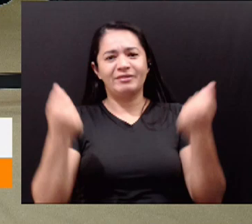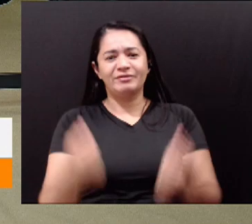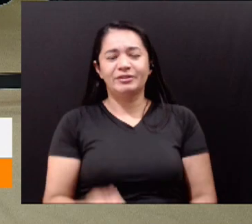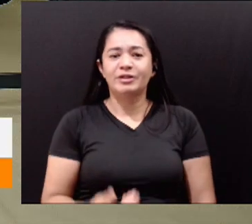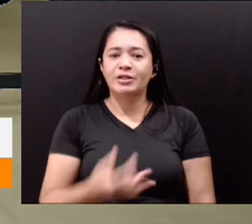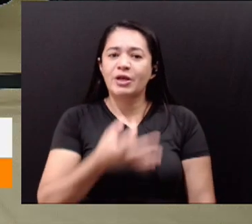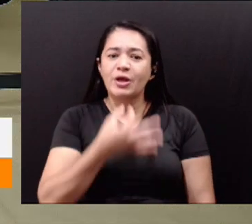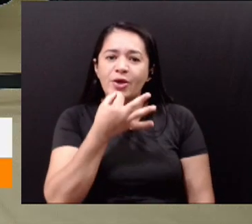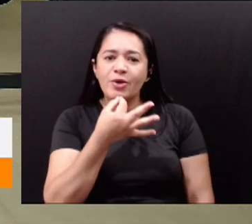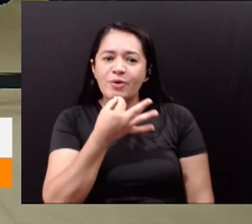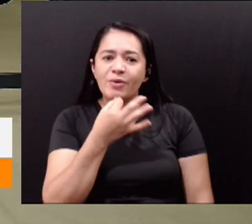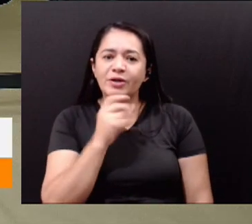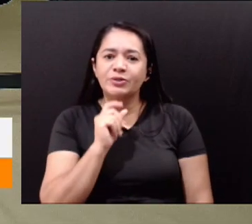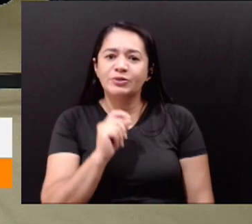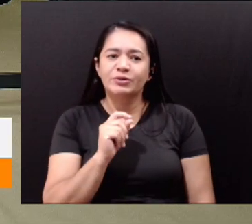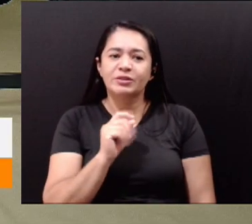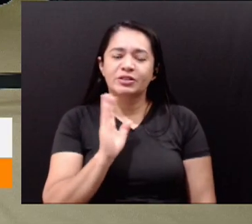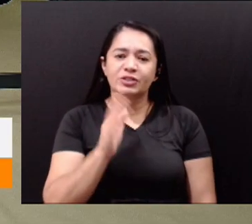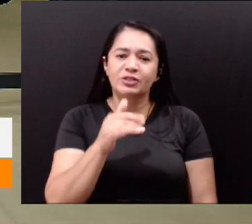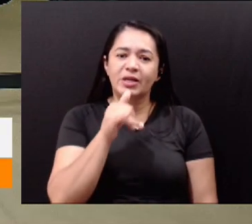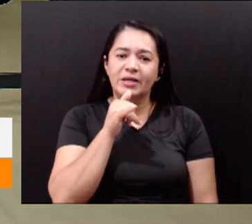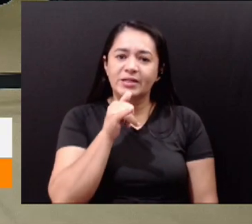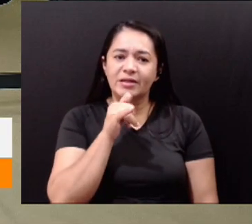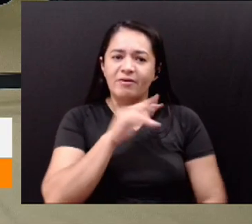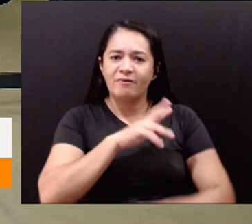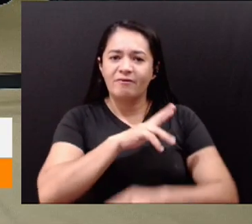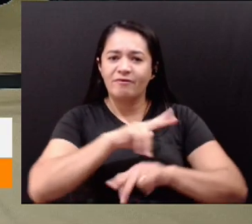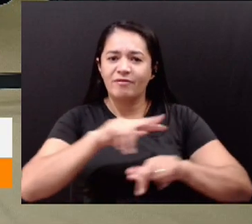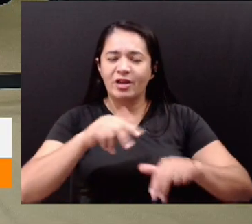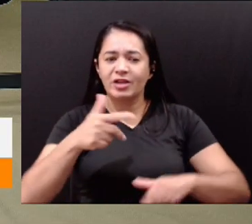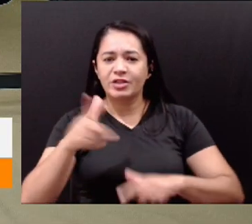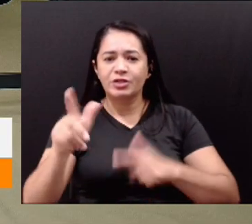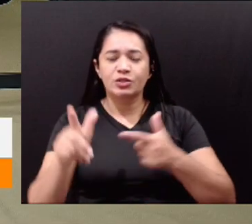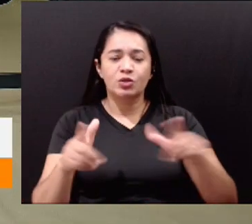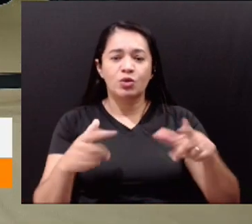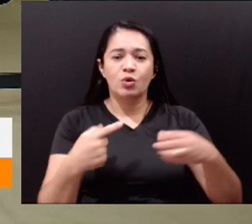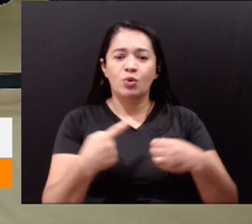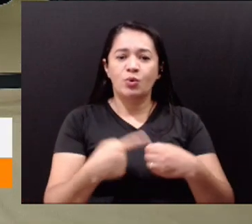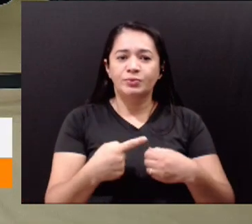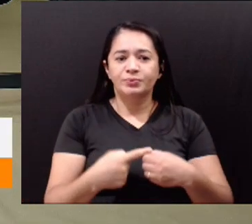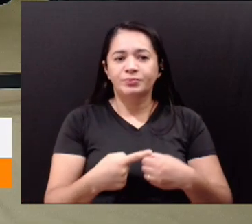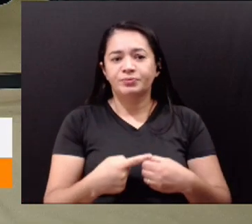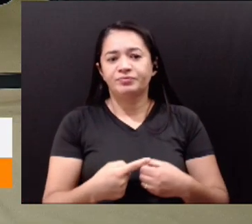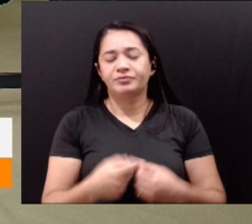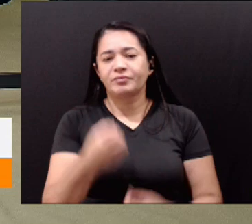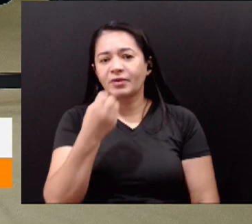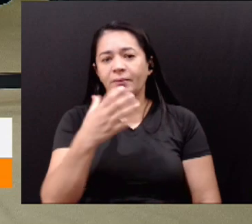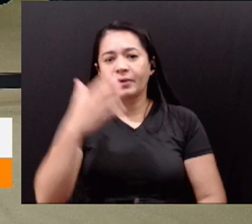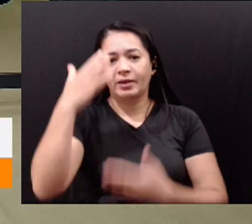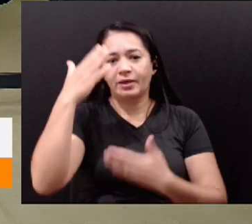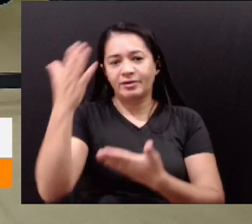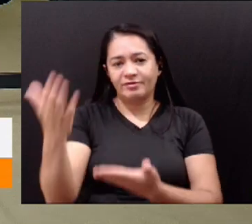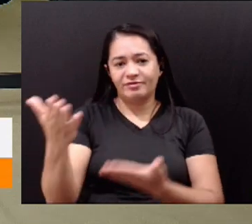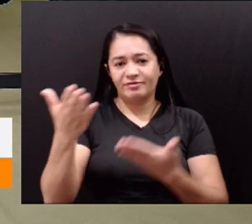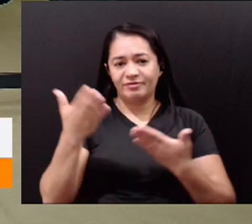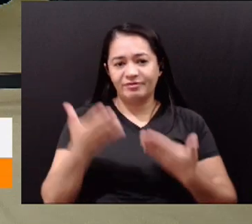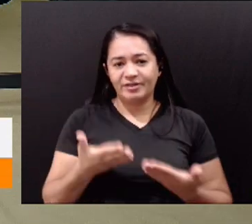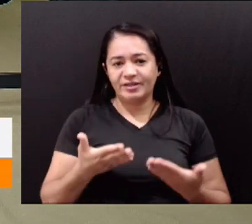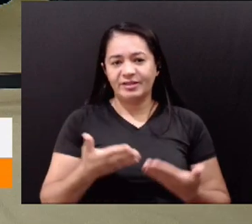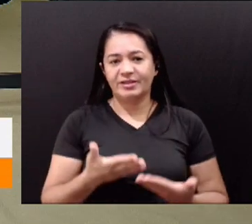seja exemplo aí para várias outras cidades. Professora, seja bem-vinda. Vamos falar desse projeto